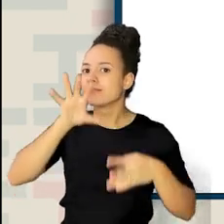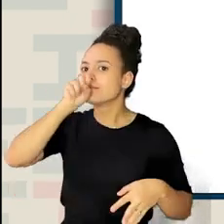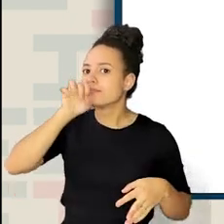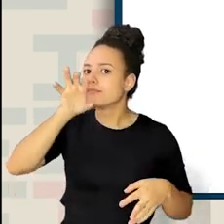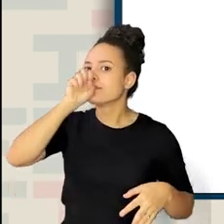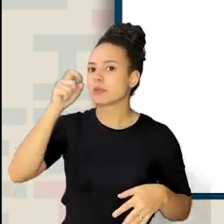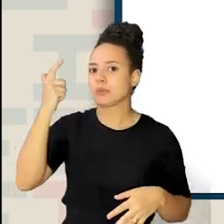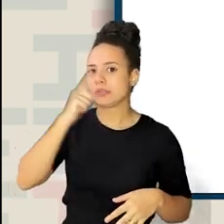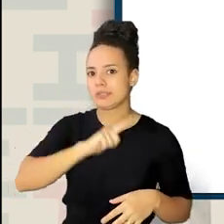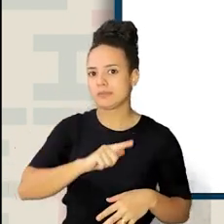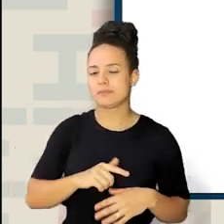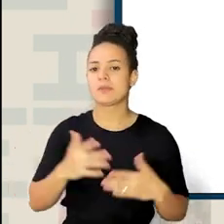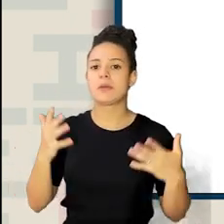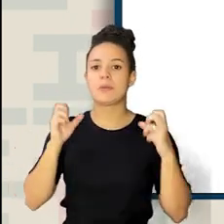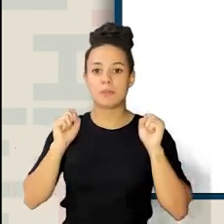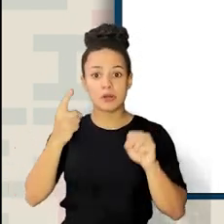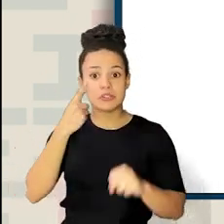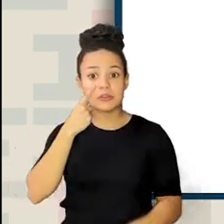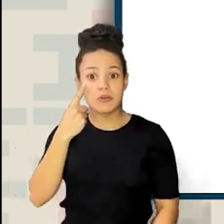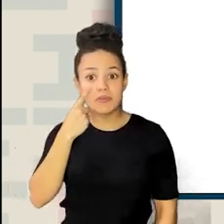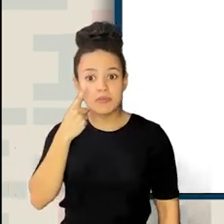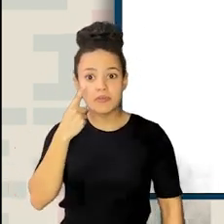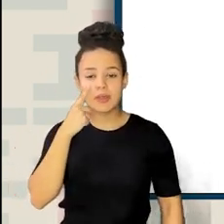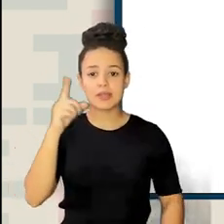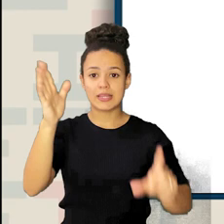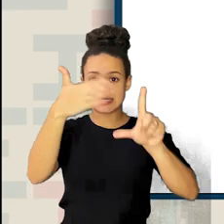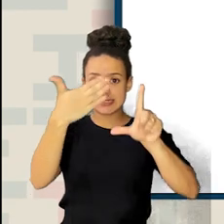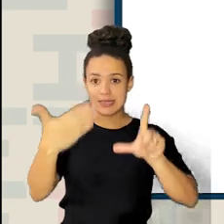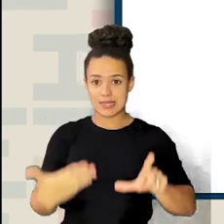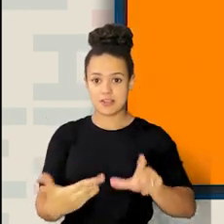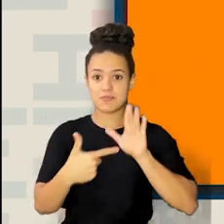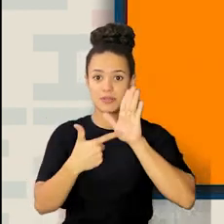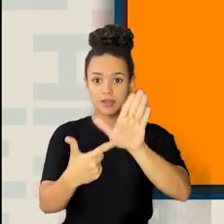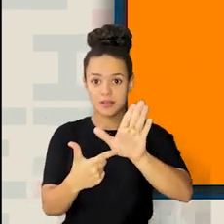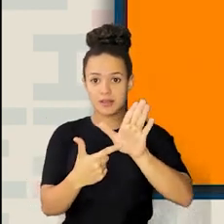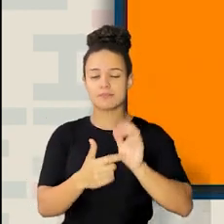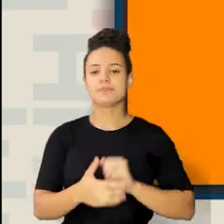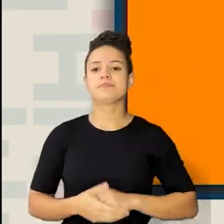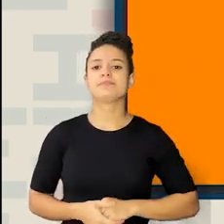bom? Podem me acompanhar também pelo slide.